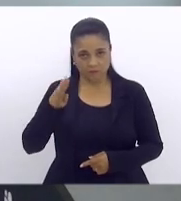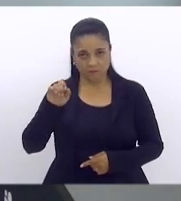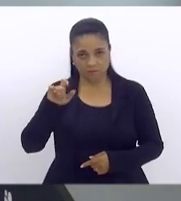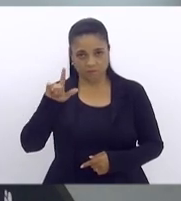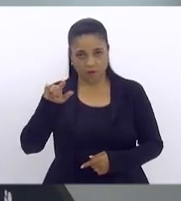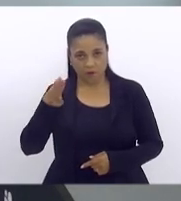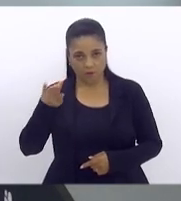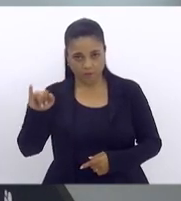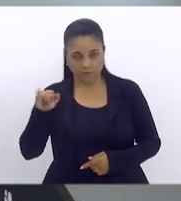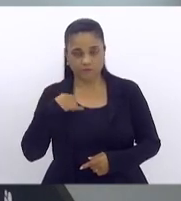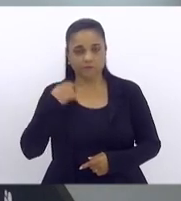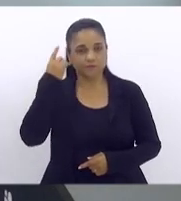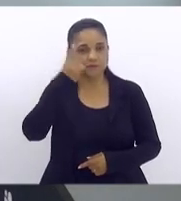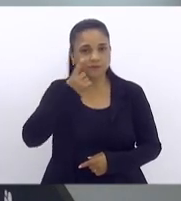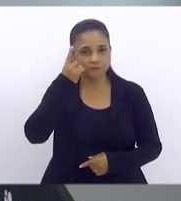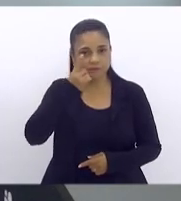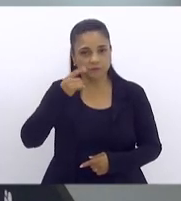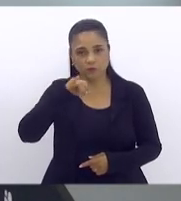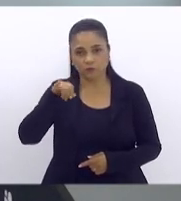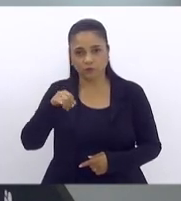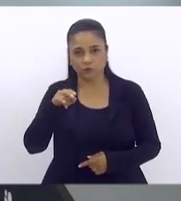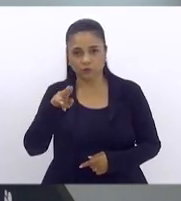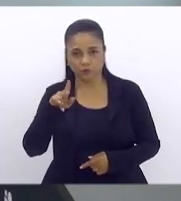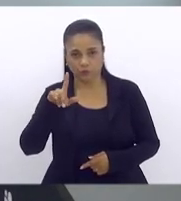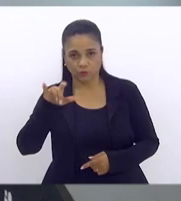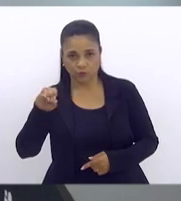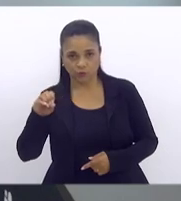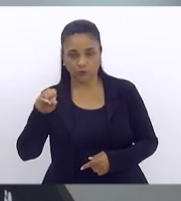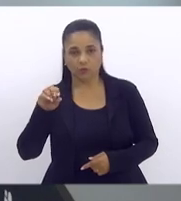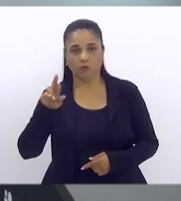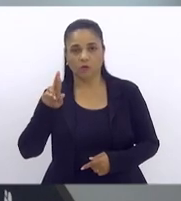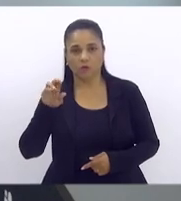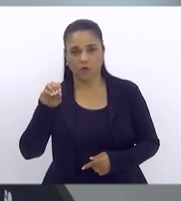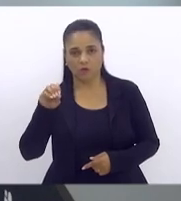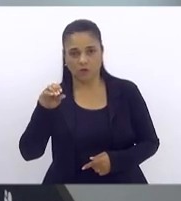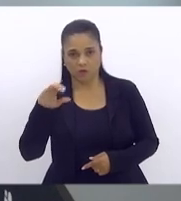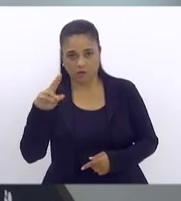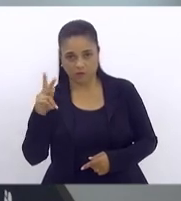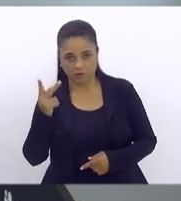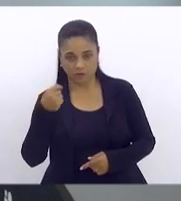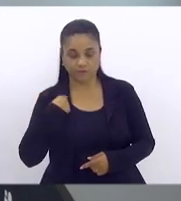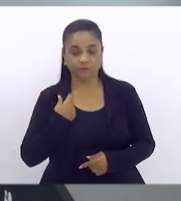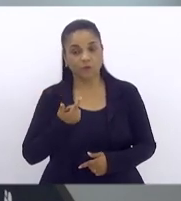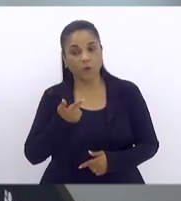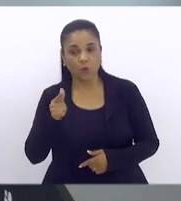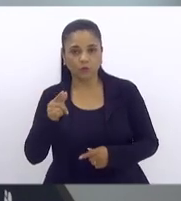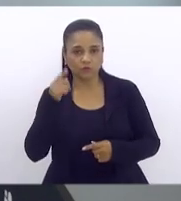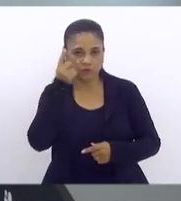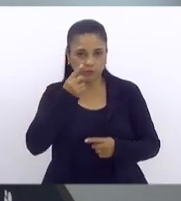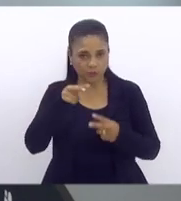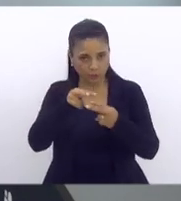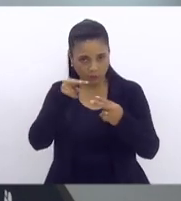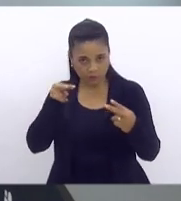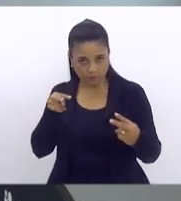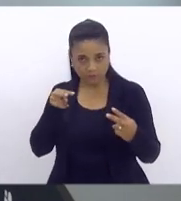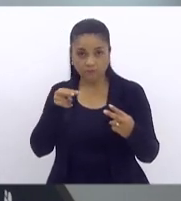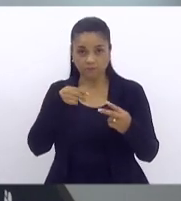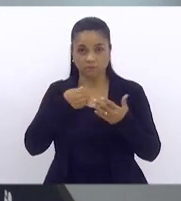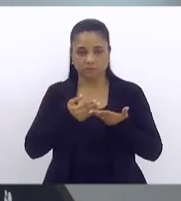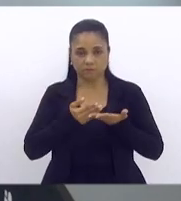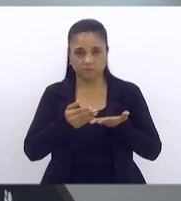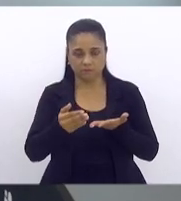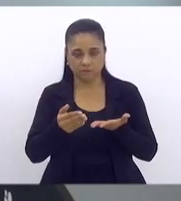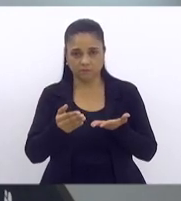senhor deputado Júlio Rocha, alguns deputados vão entrar online também, dou por